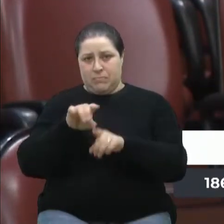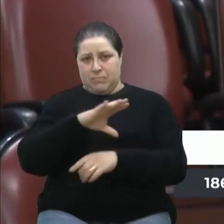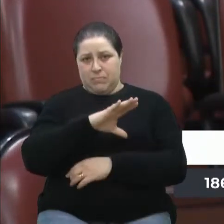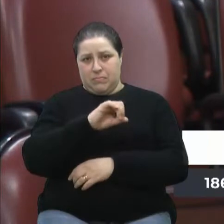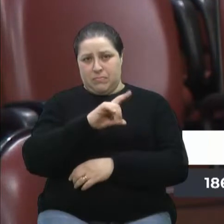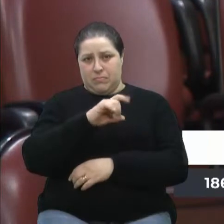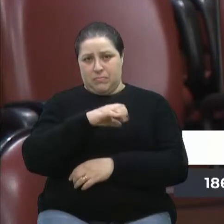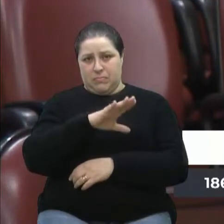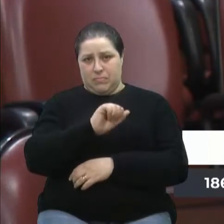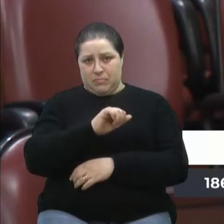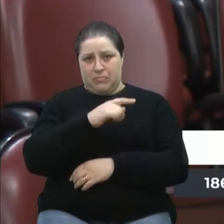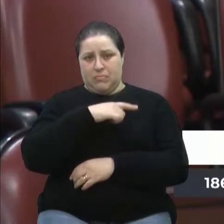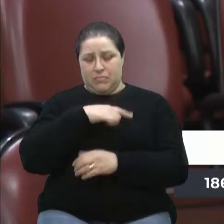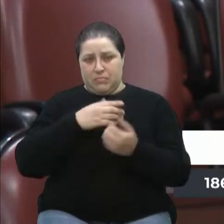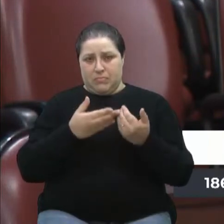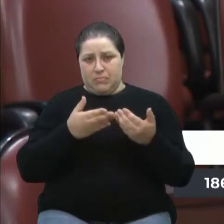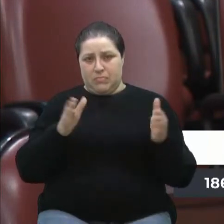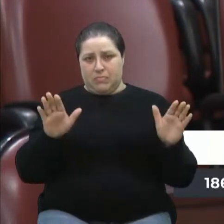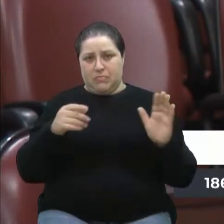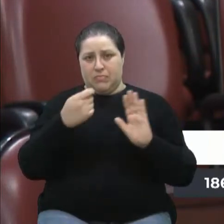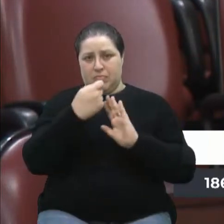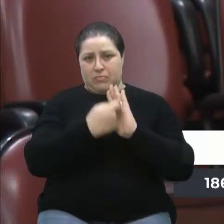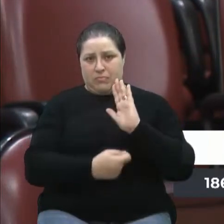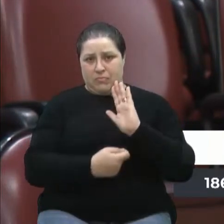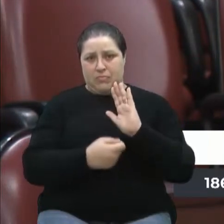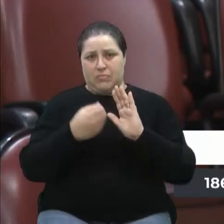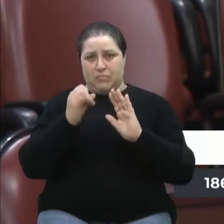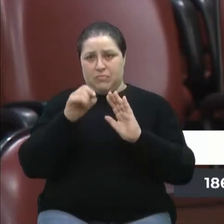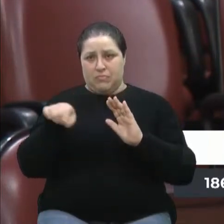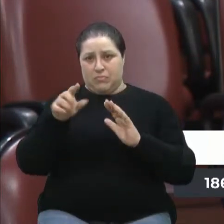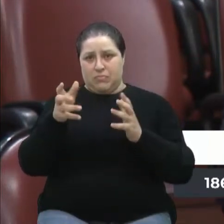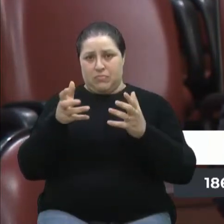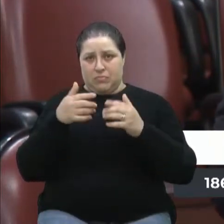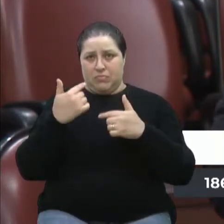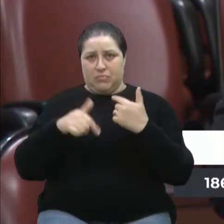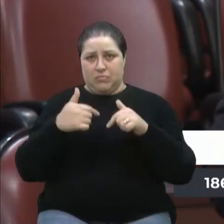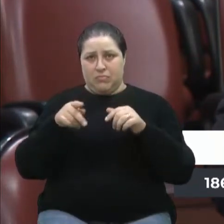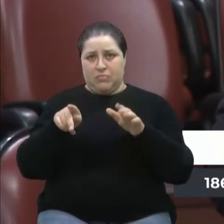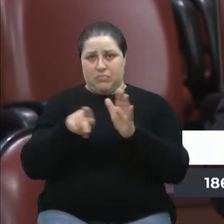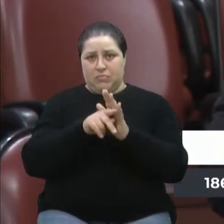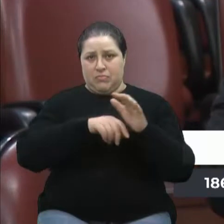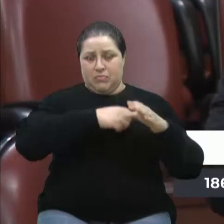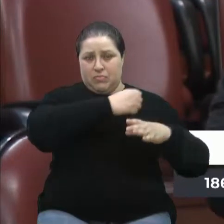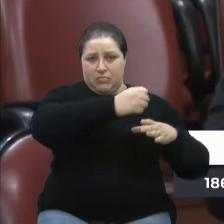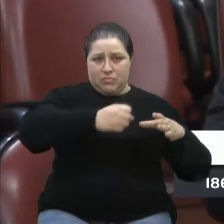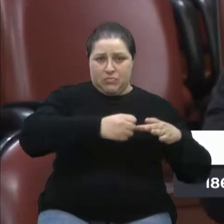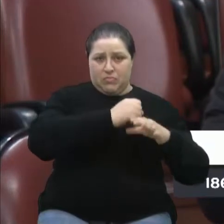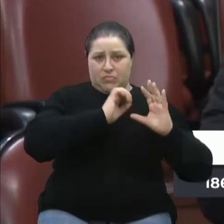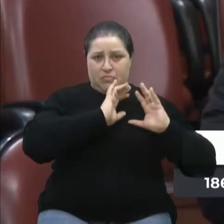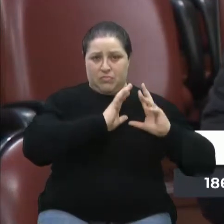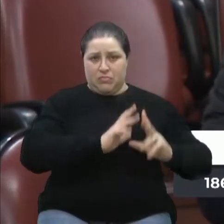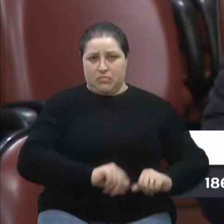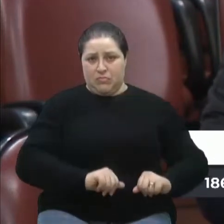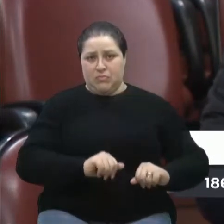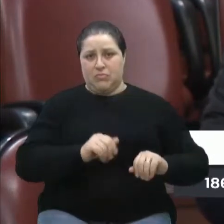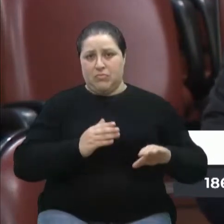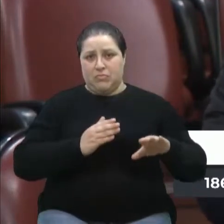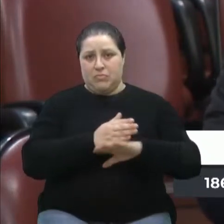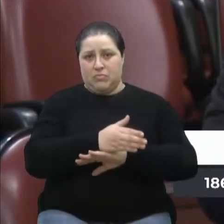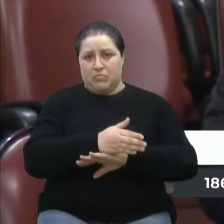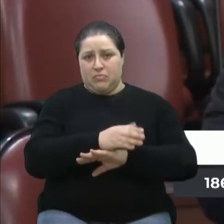processo seletivo eu convido a todas as pessoas que têm interesse para trabalhar na área das merendeiras e da limpeza para acessar o site da